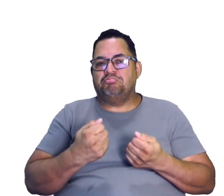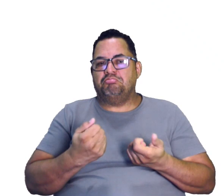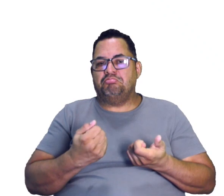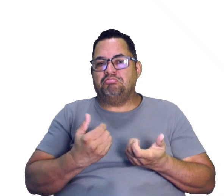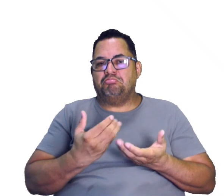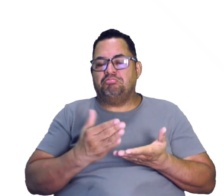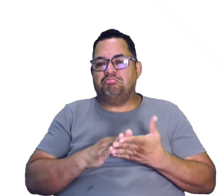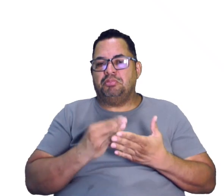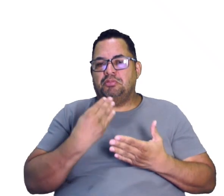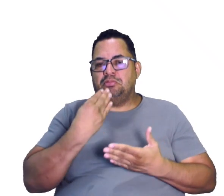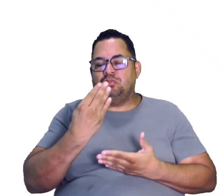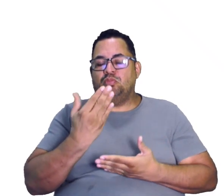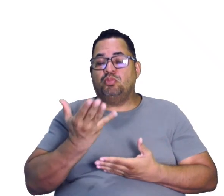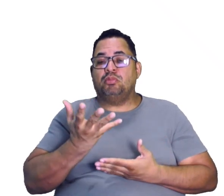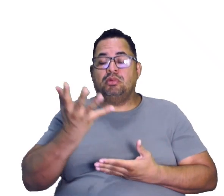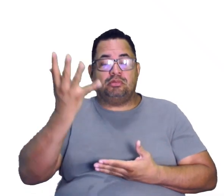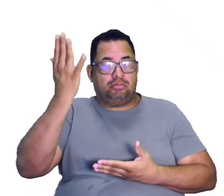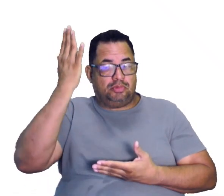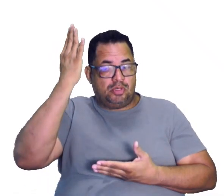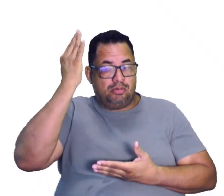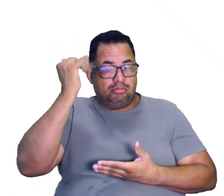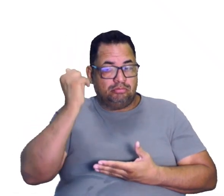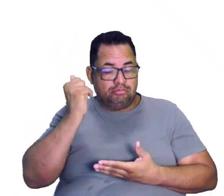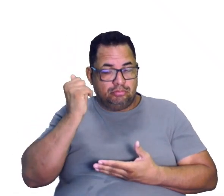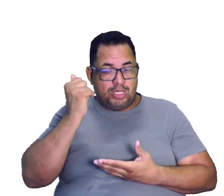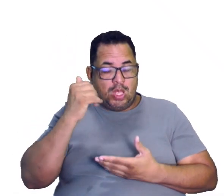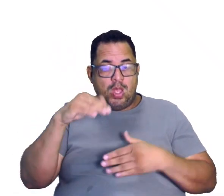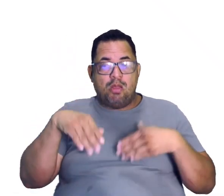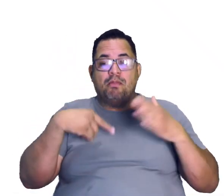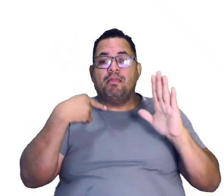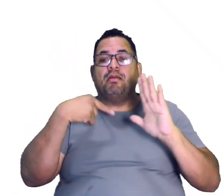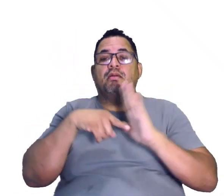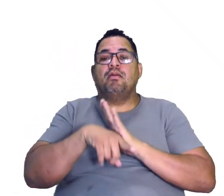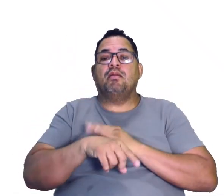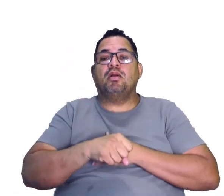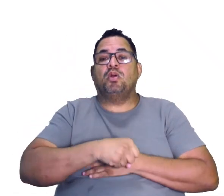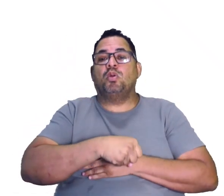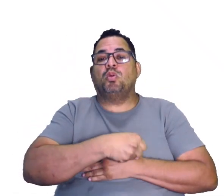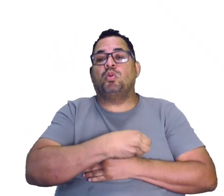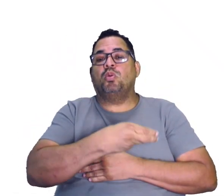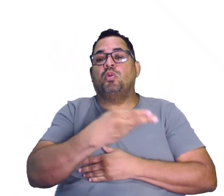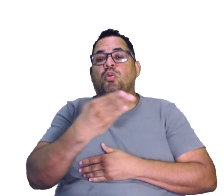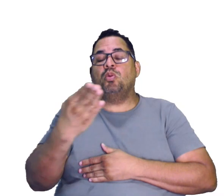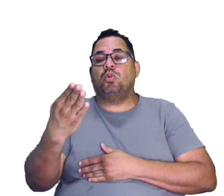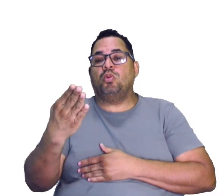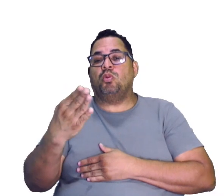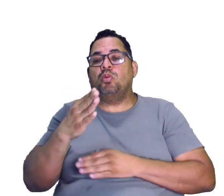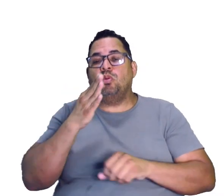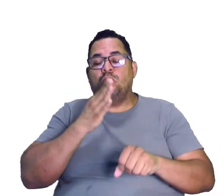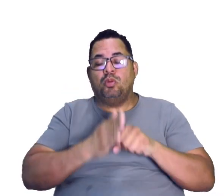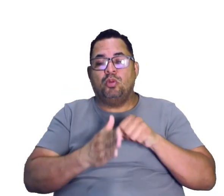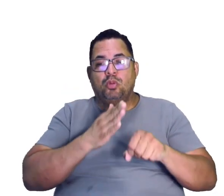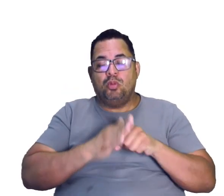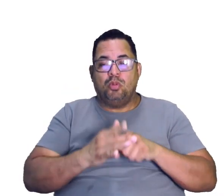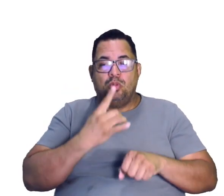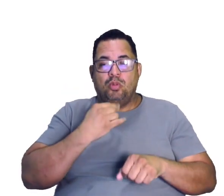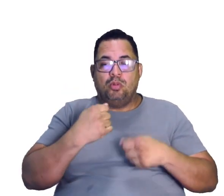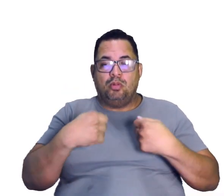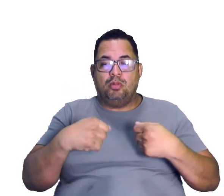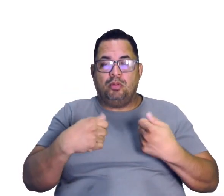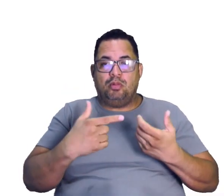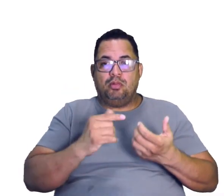O que ele quer saber, professor? Ele quer saber quantos tomates vão ser necessários para